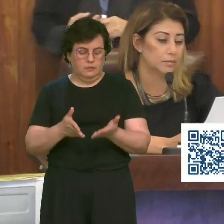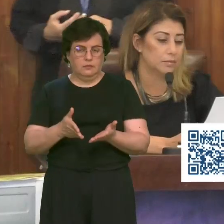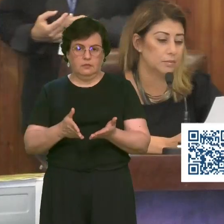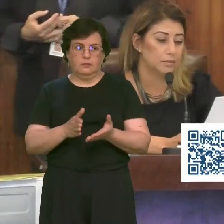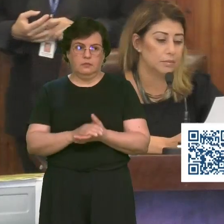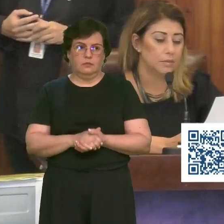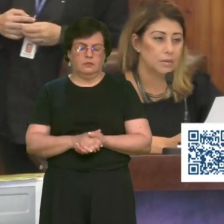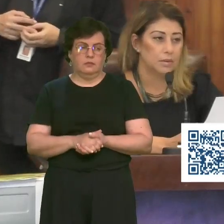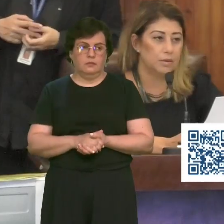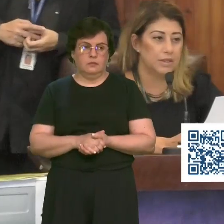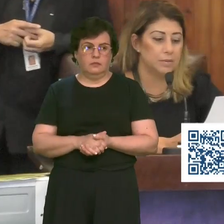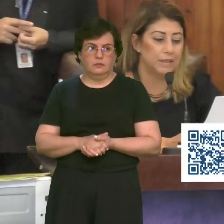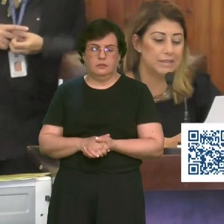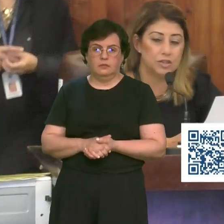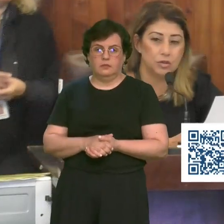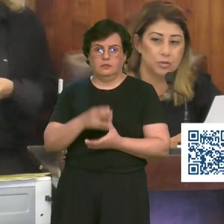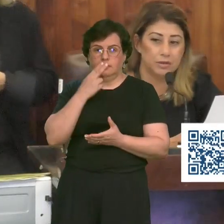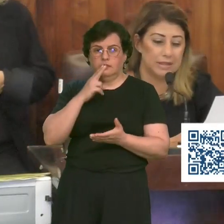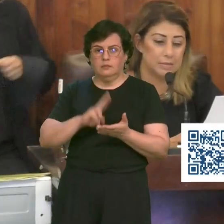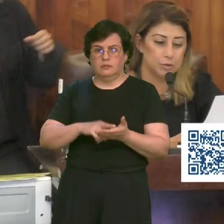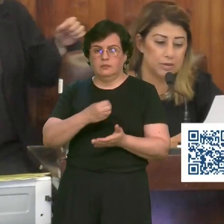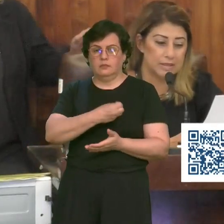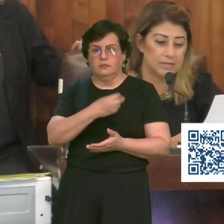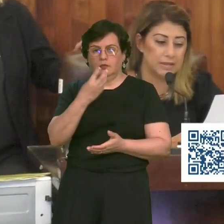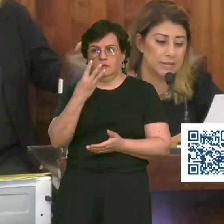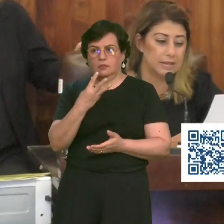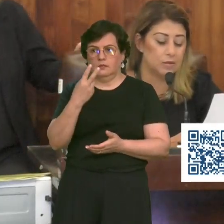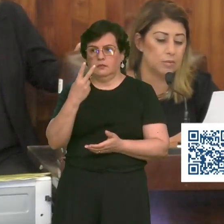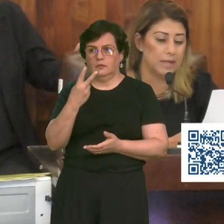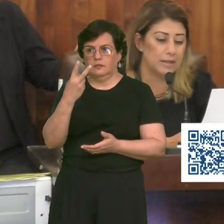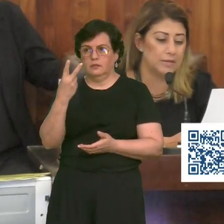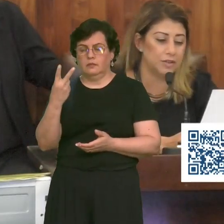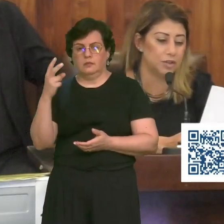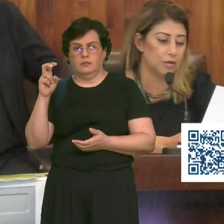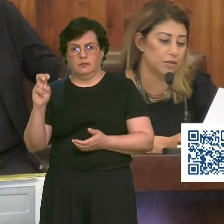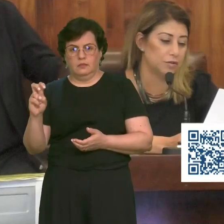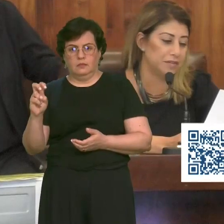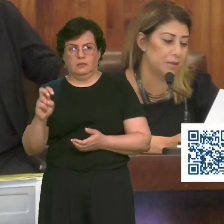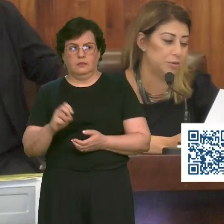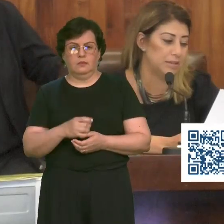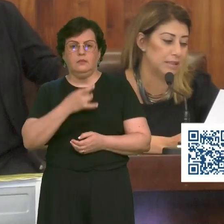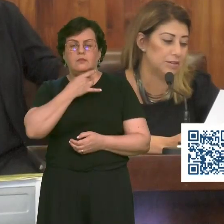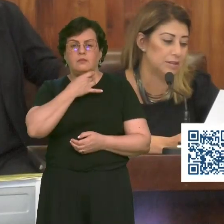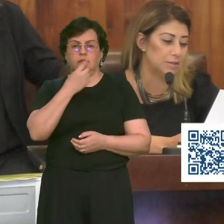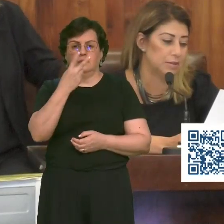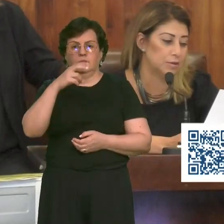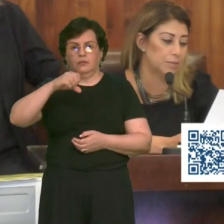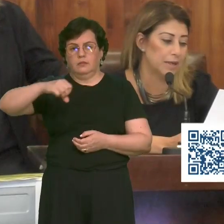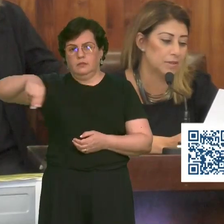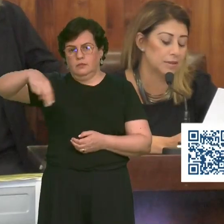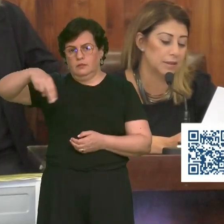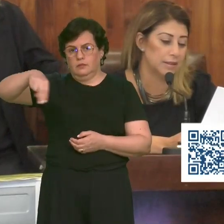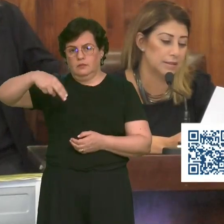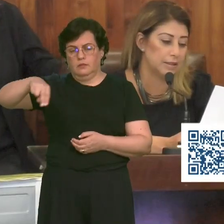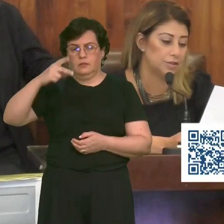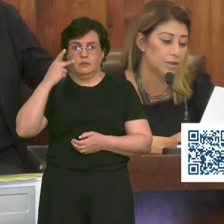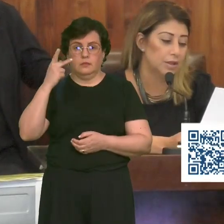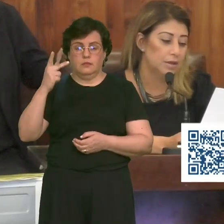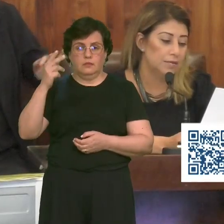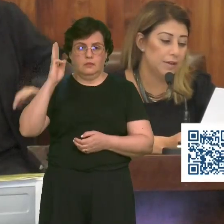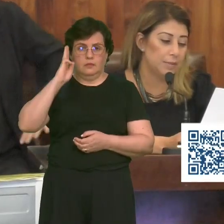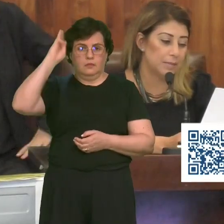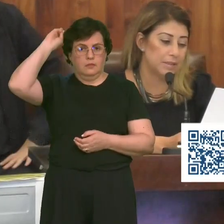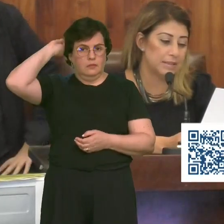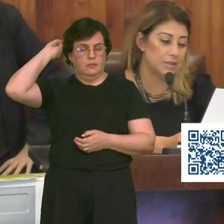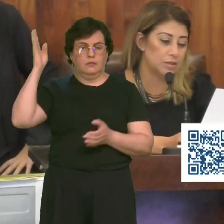câmara correspondência de número 3225 Marília 29 de Novembro excelentíssimo senhor Marcos Santana Rezende